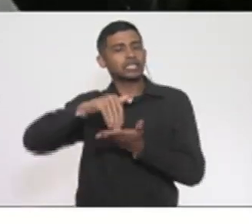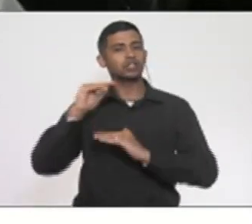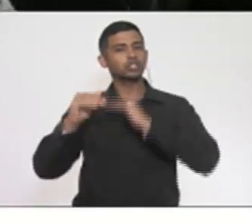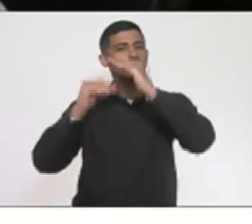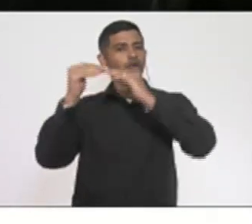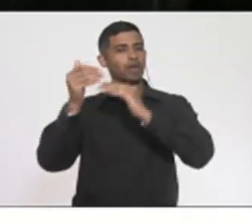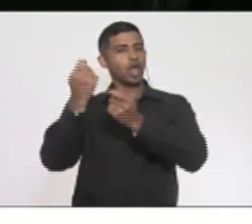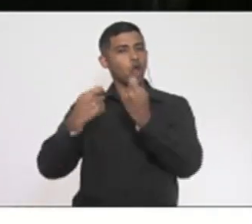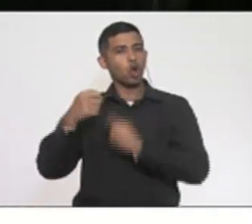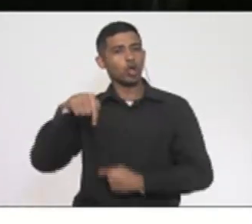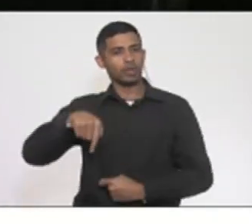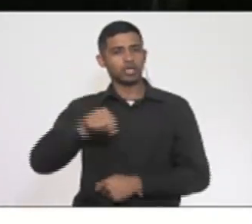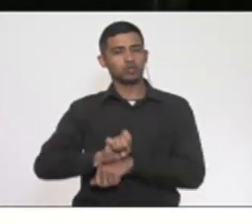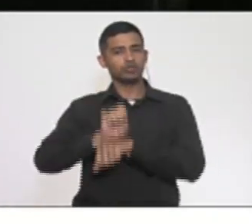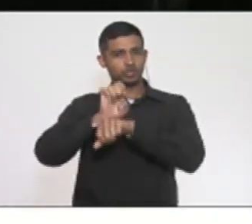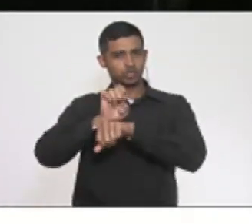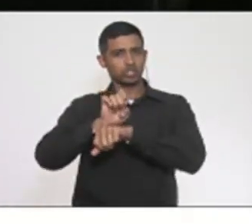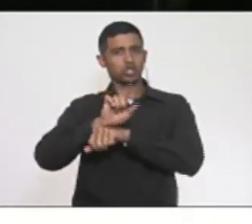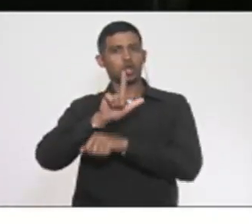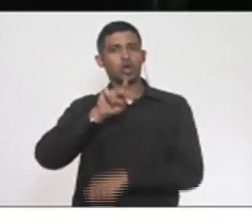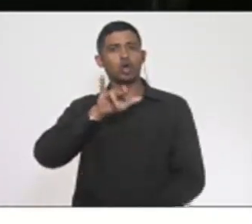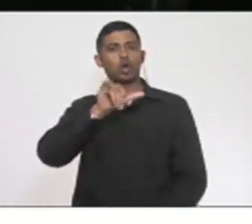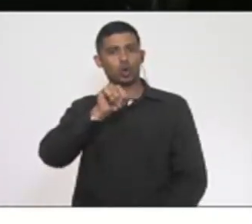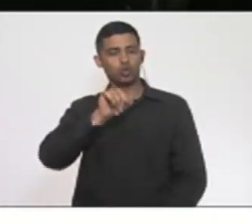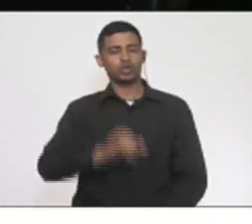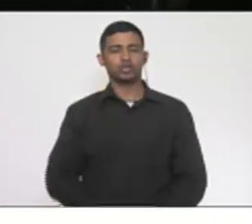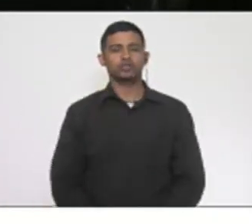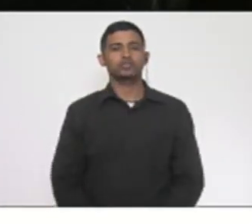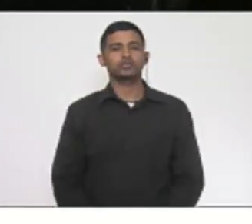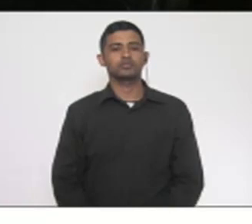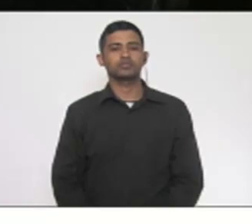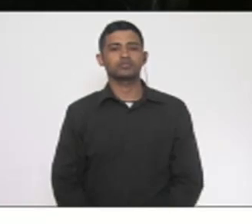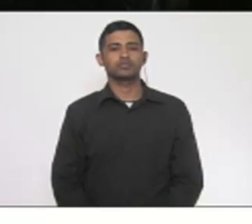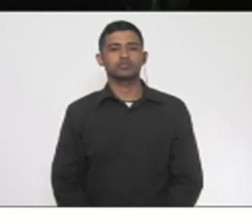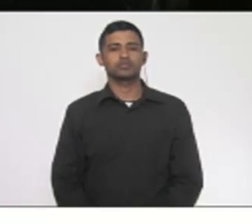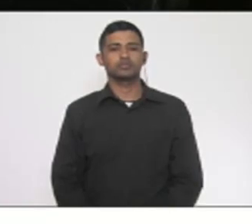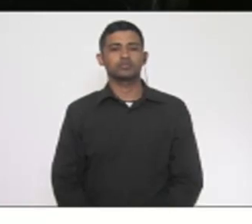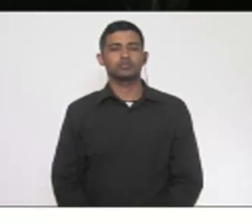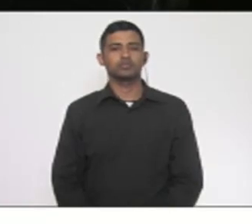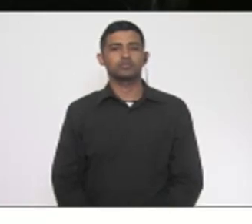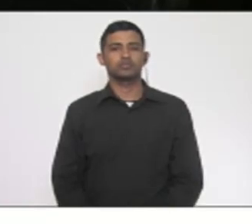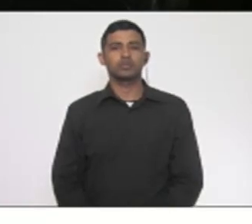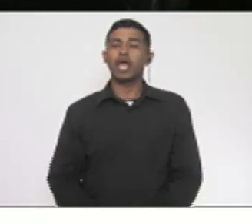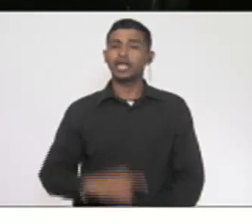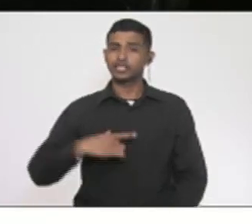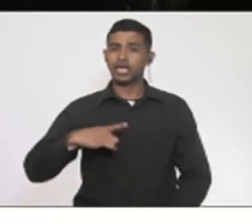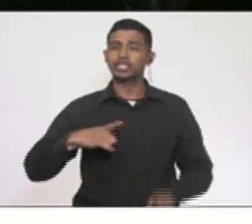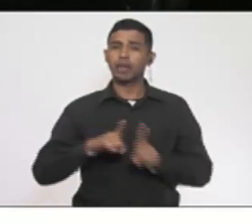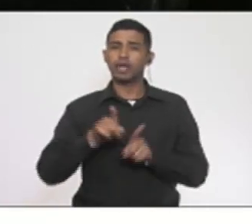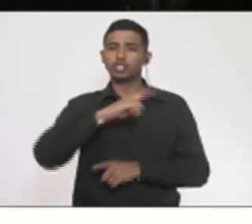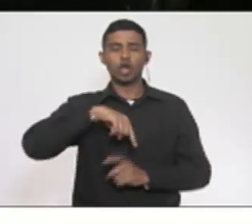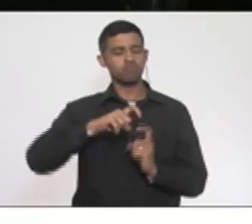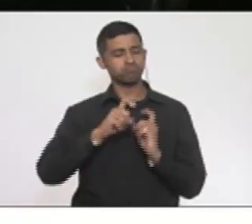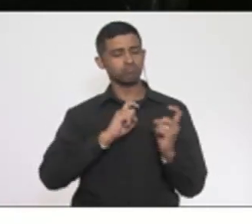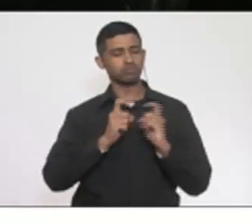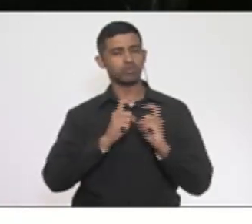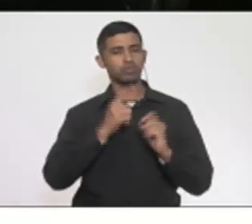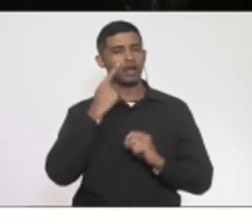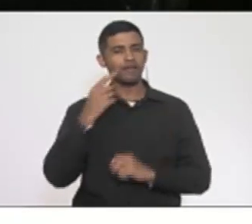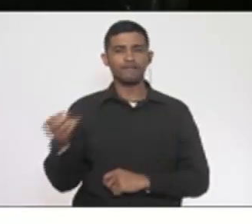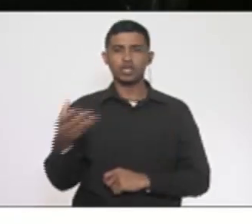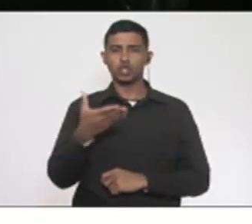Econômico do Estado, Lucas Tristão, e quando vamos estar deliberando sobre os